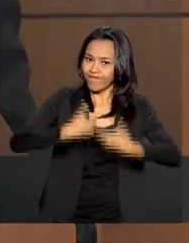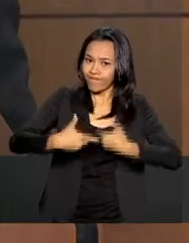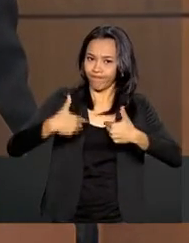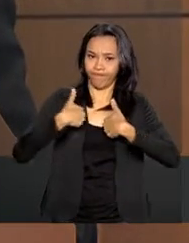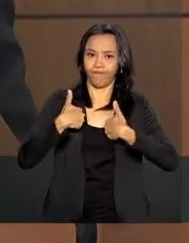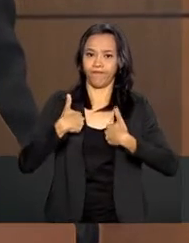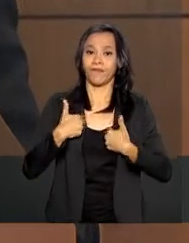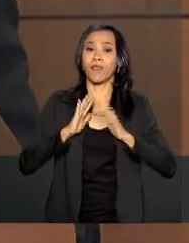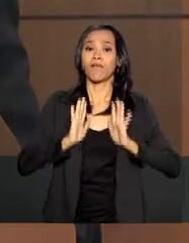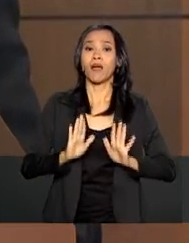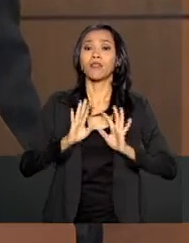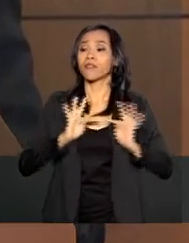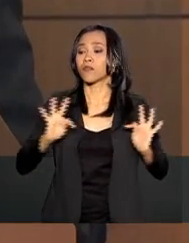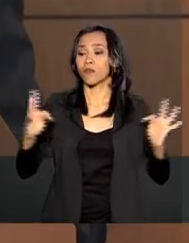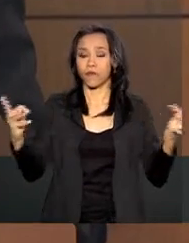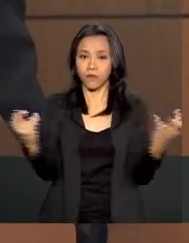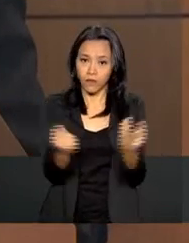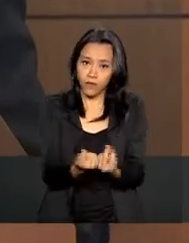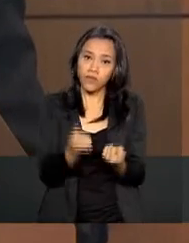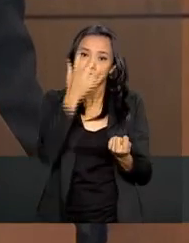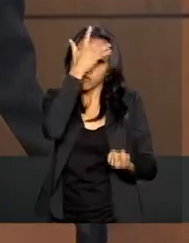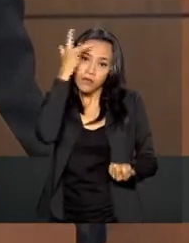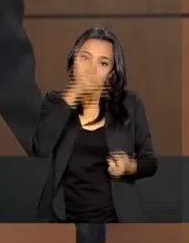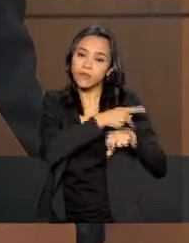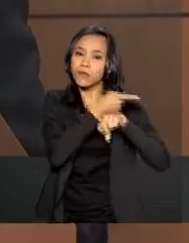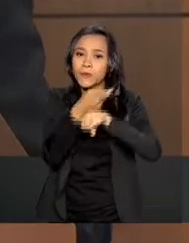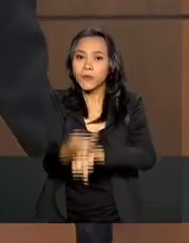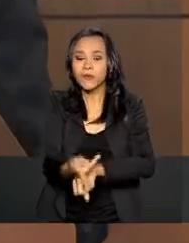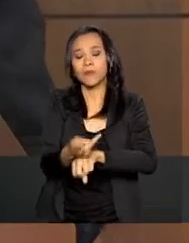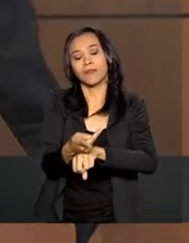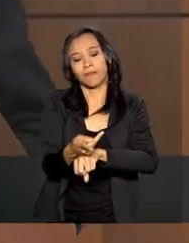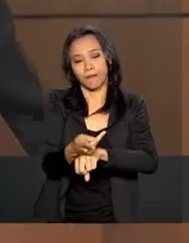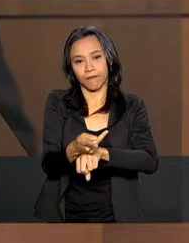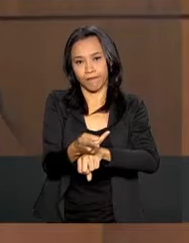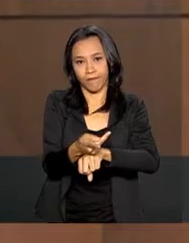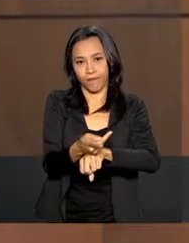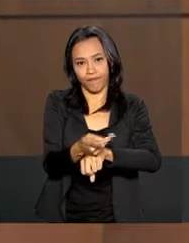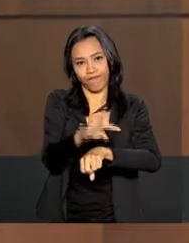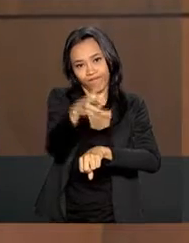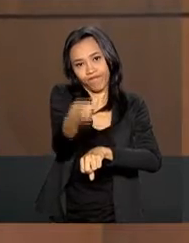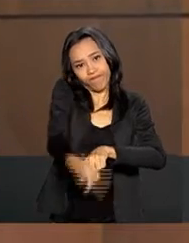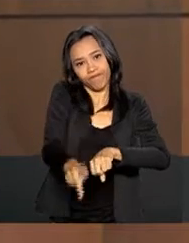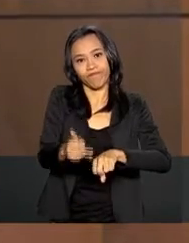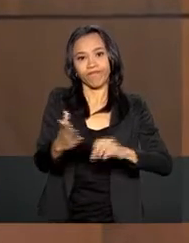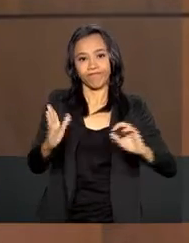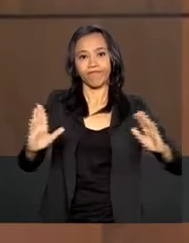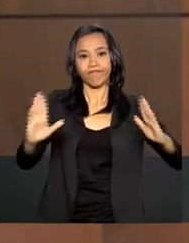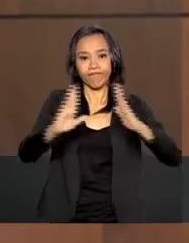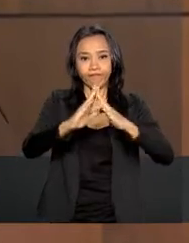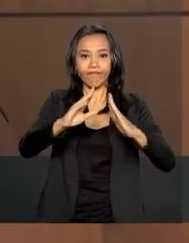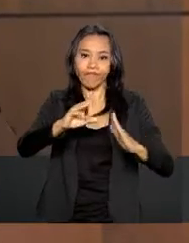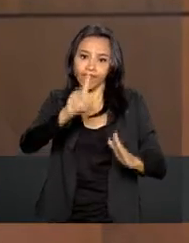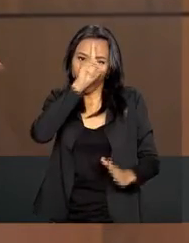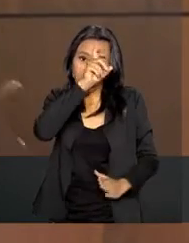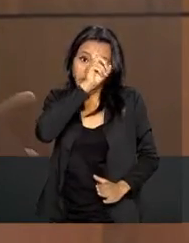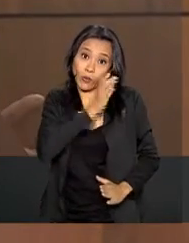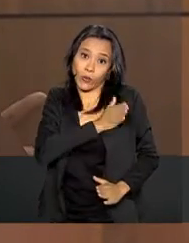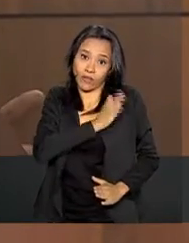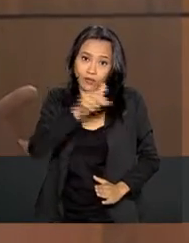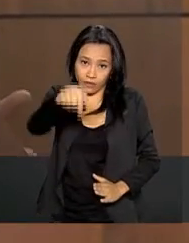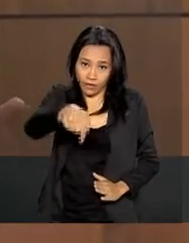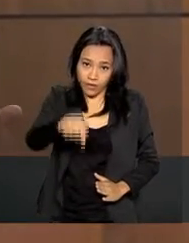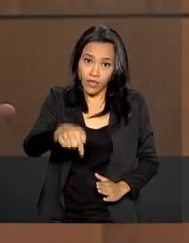toda a clientela que passa aqui pelo pelo centro de cardiologia e que sair divulgando